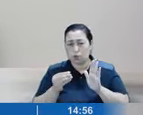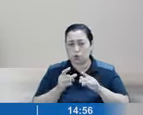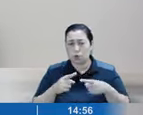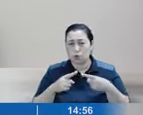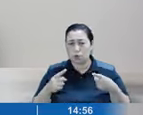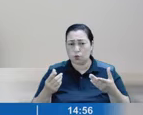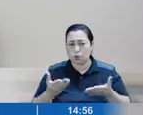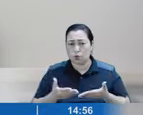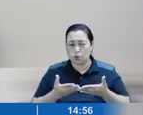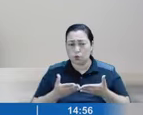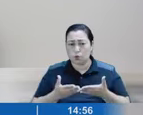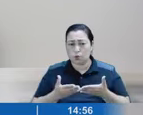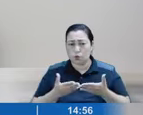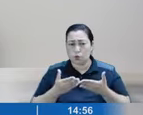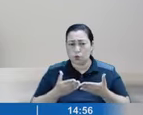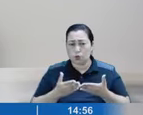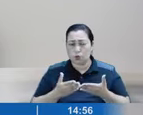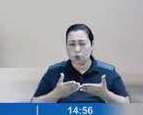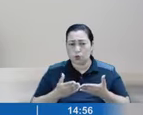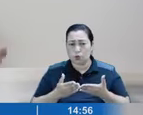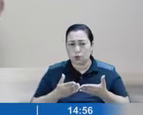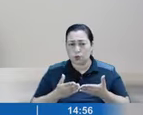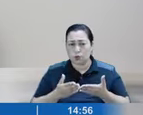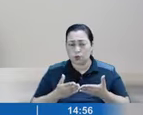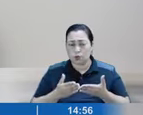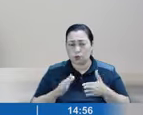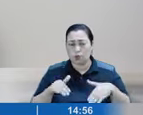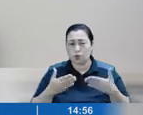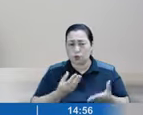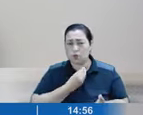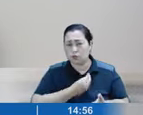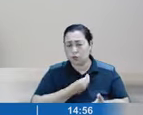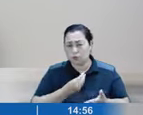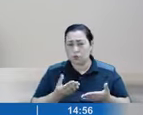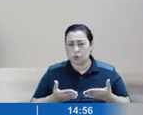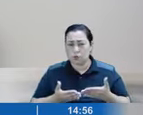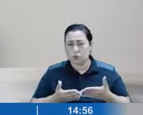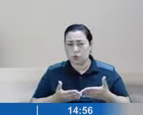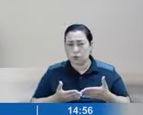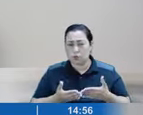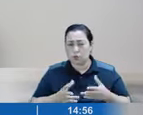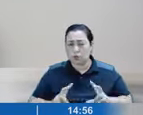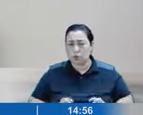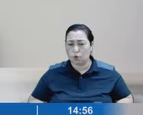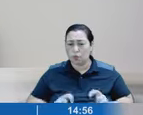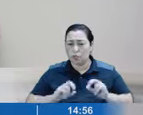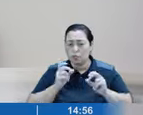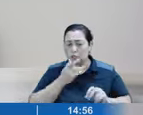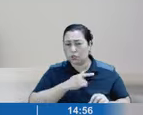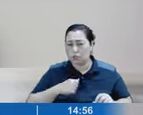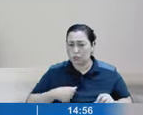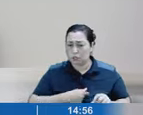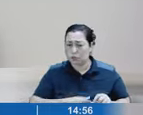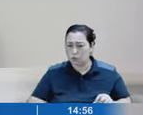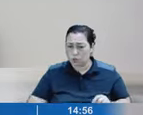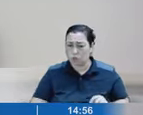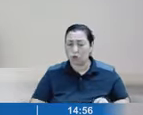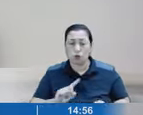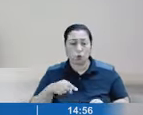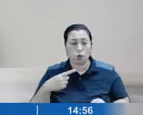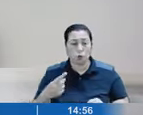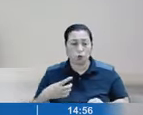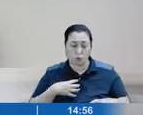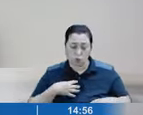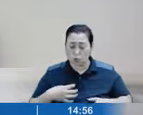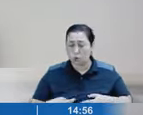mais comum é o de endométrio. Então, existe essa associação do câncer de intestino com alguns outros, inclusive